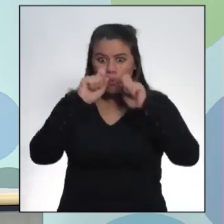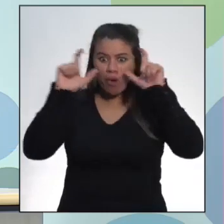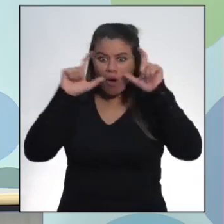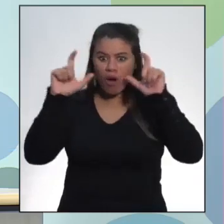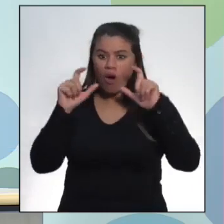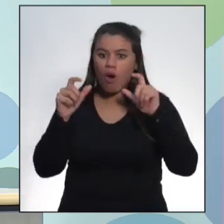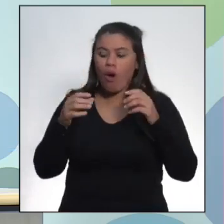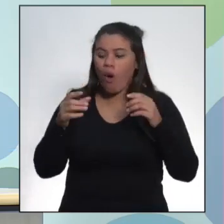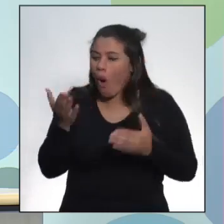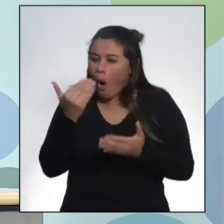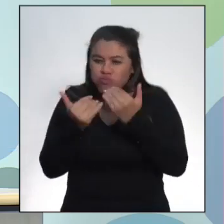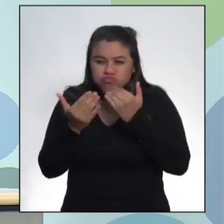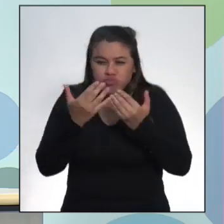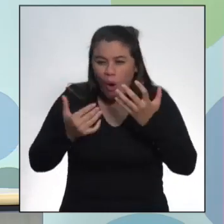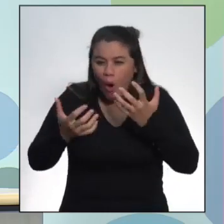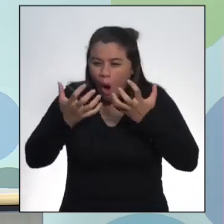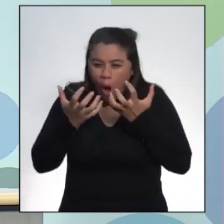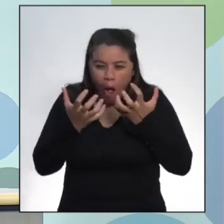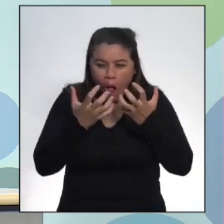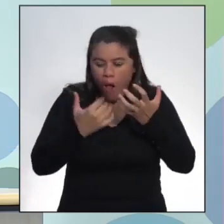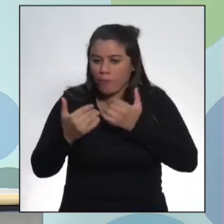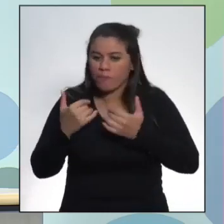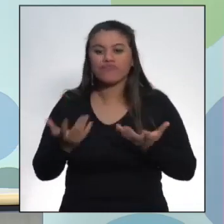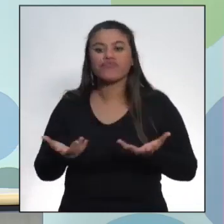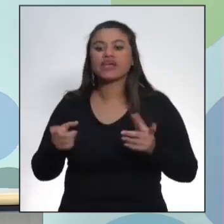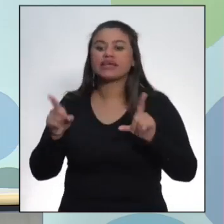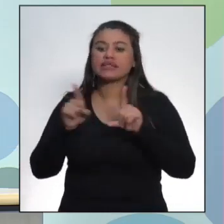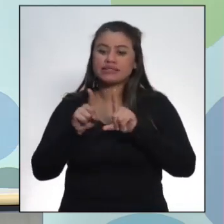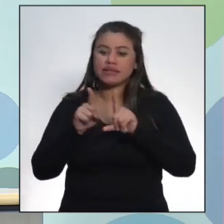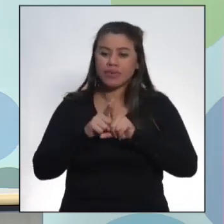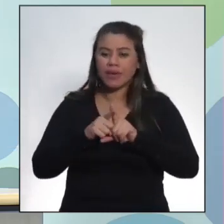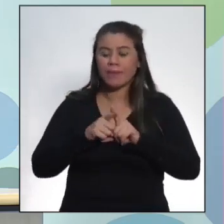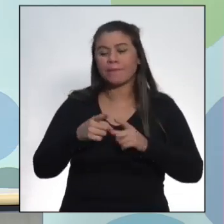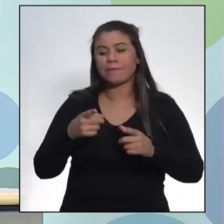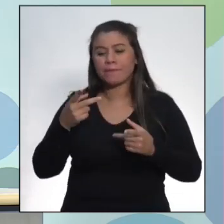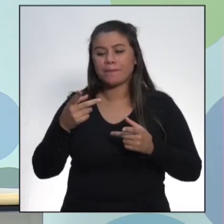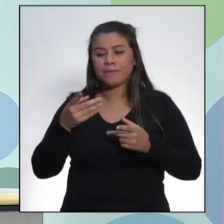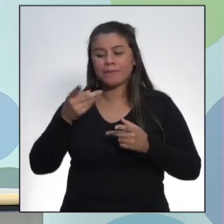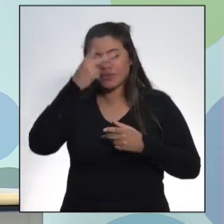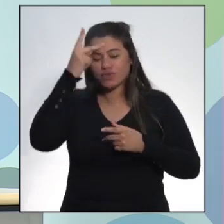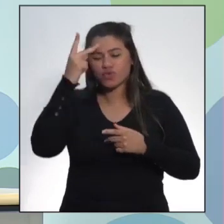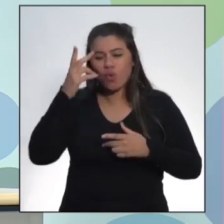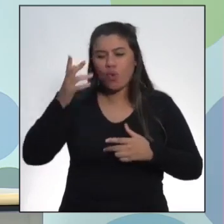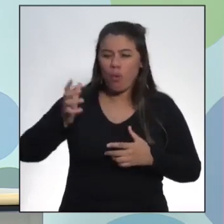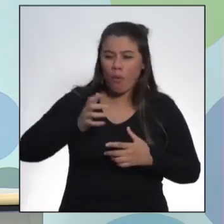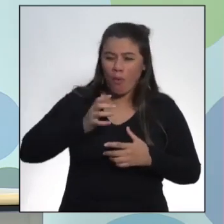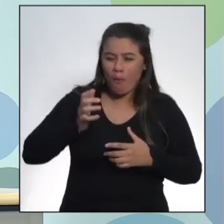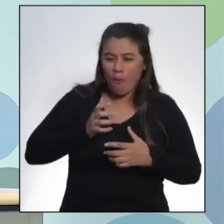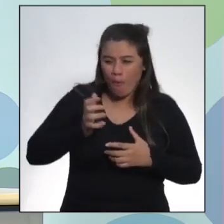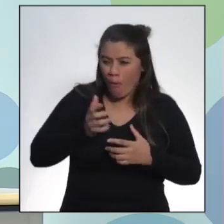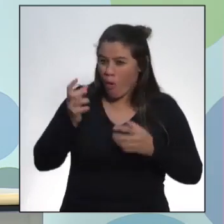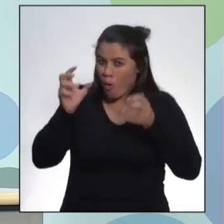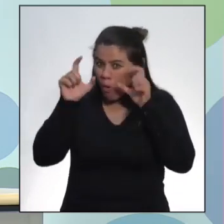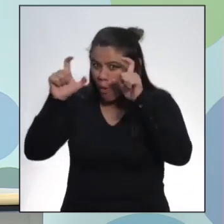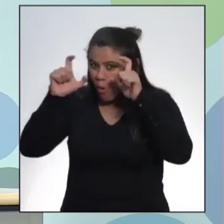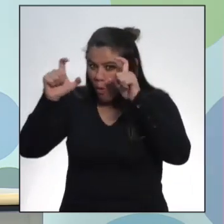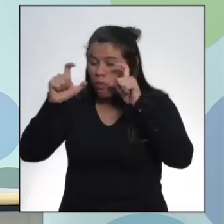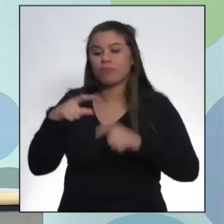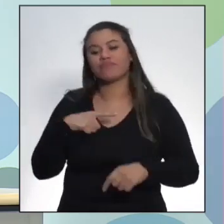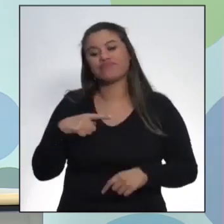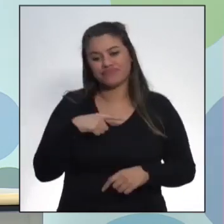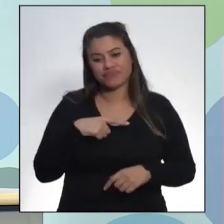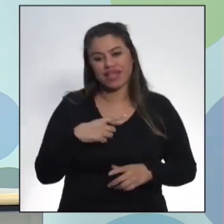de comer, a pessoa vaidosa, a pessoa que gosta muito de dinheiro, ou seja, aqueles pecados que assolam na sociedade ali